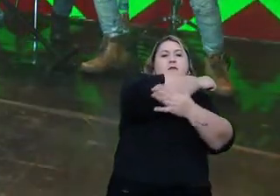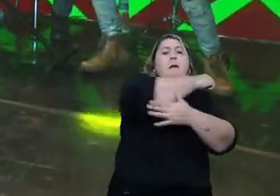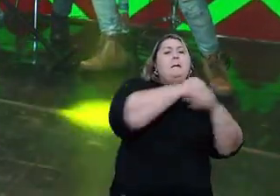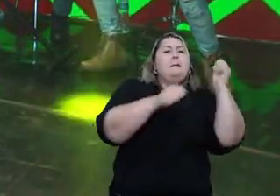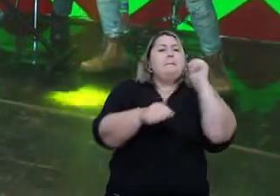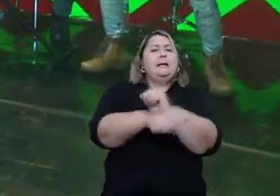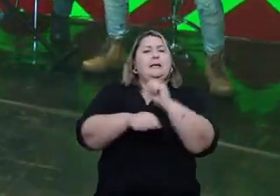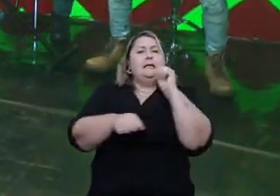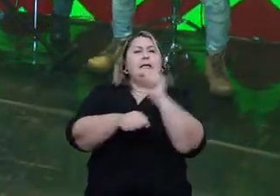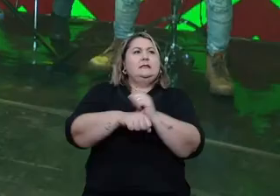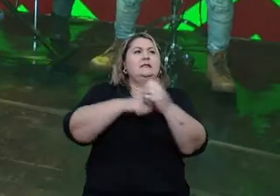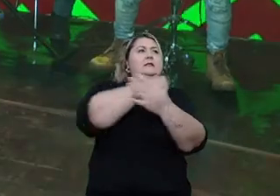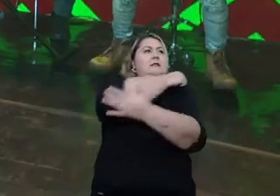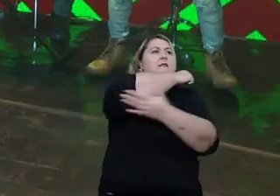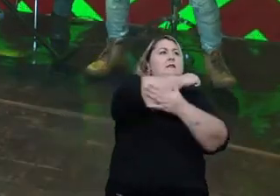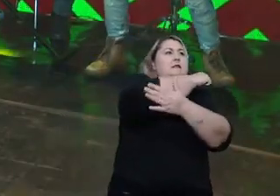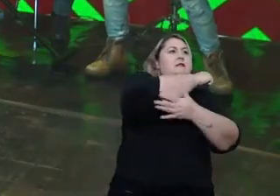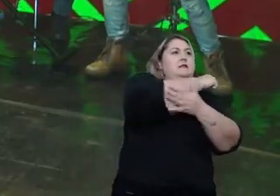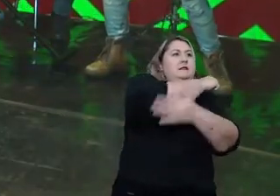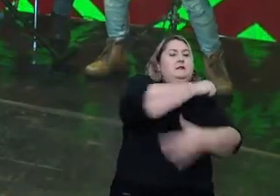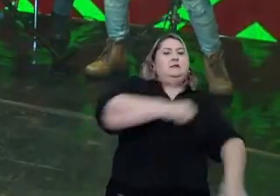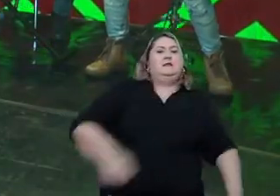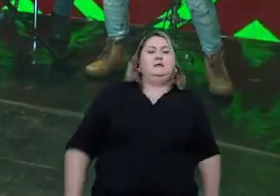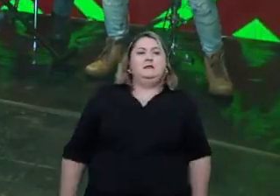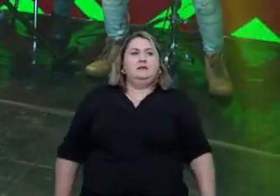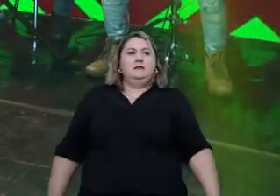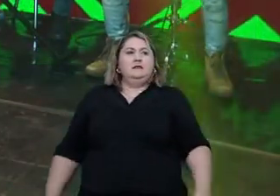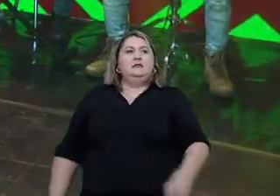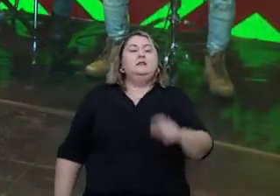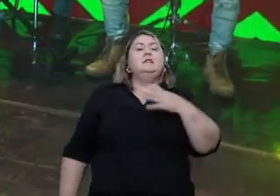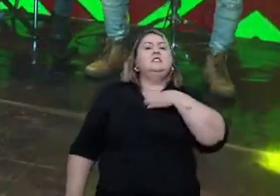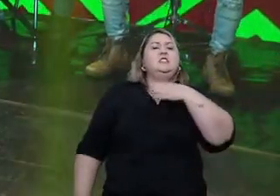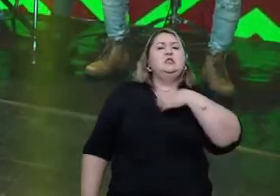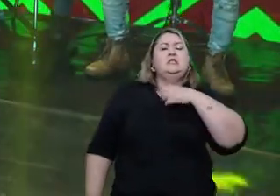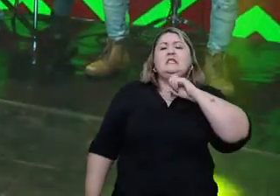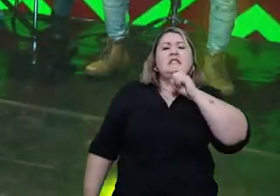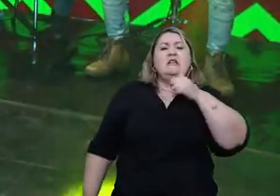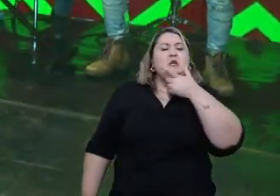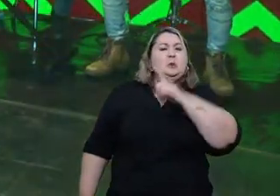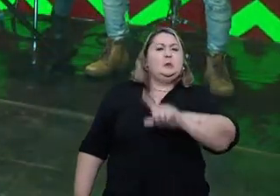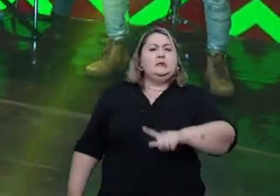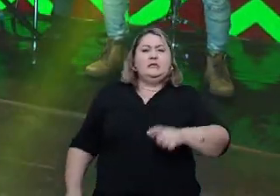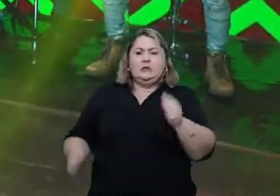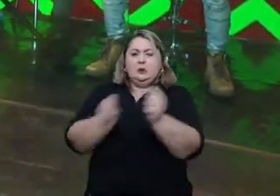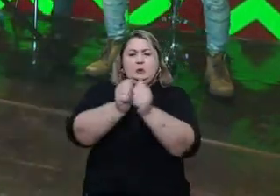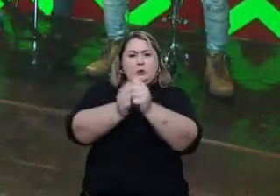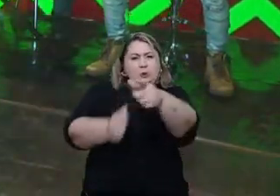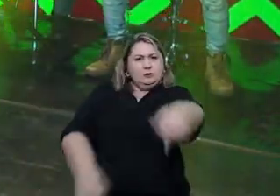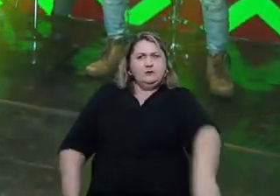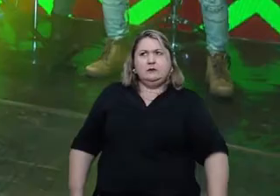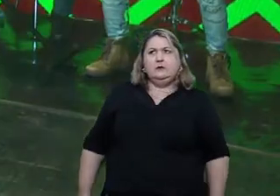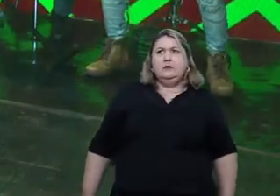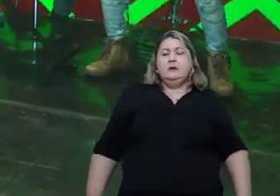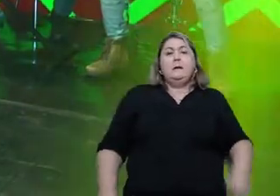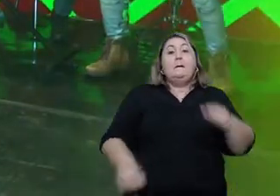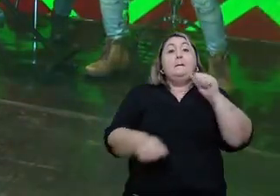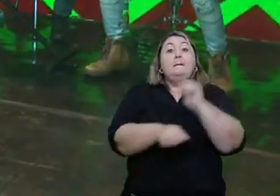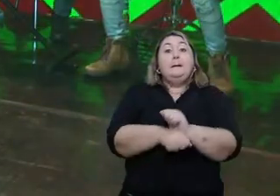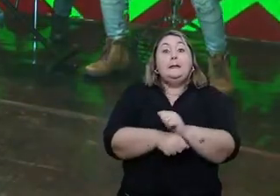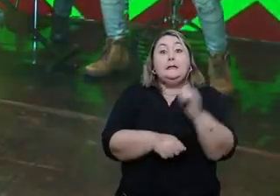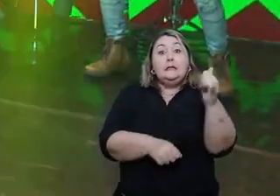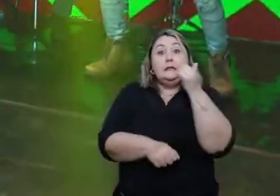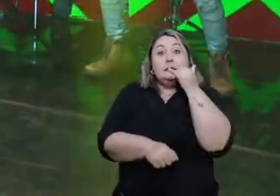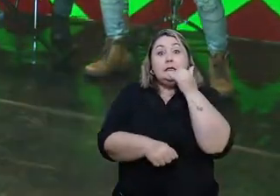Ciumenta, para de ser meu ciumenta. Desse jeito nem o homem te aguenta.